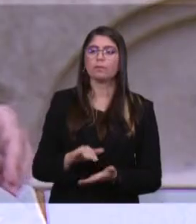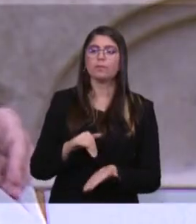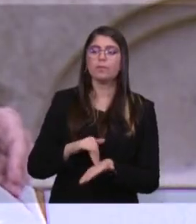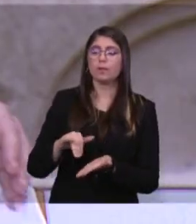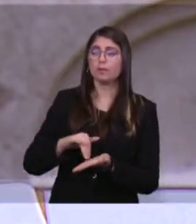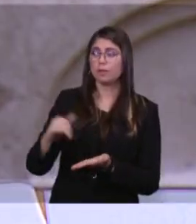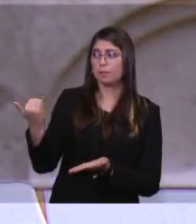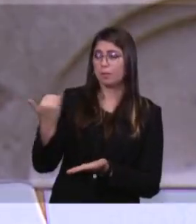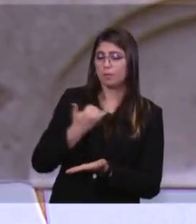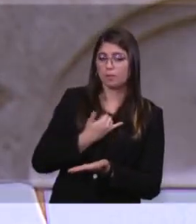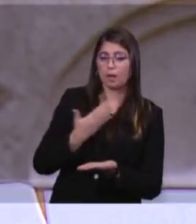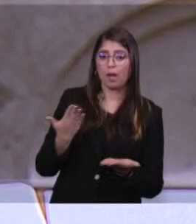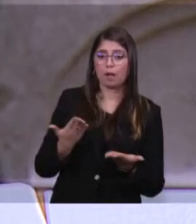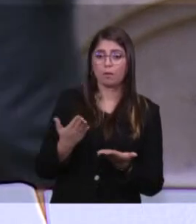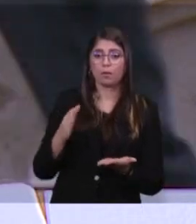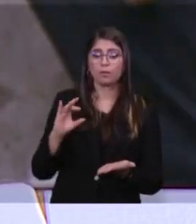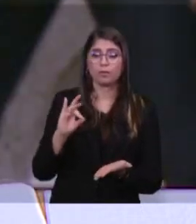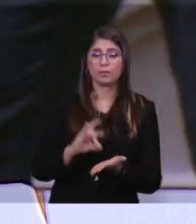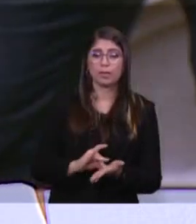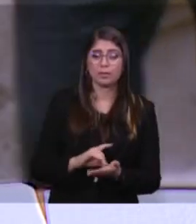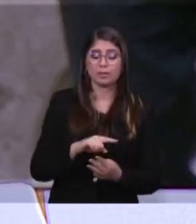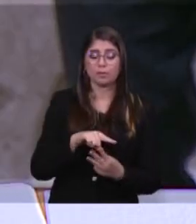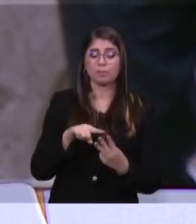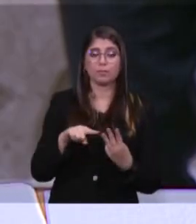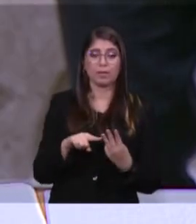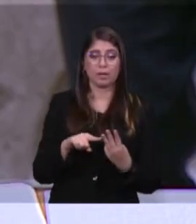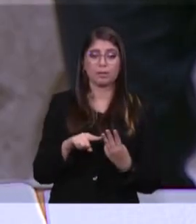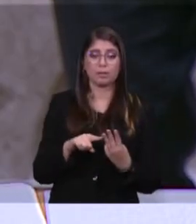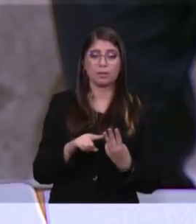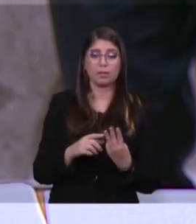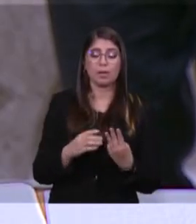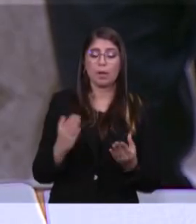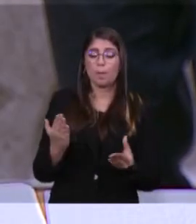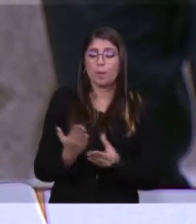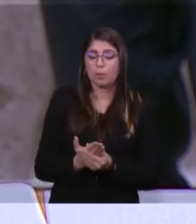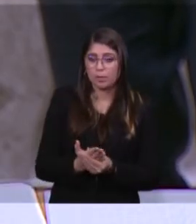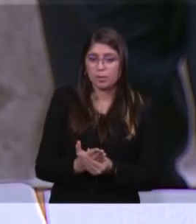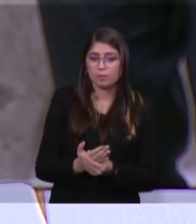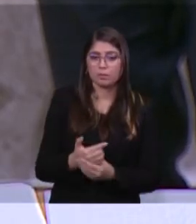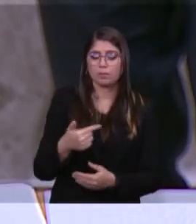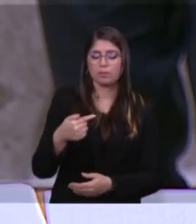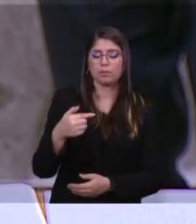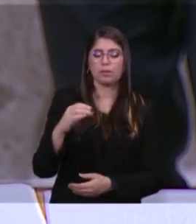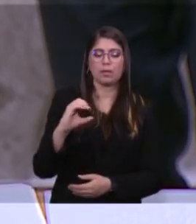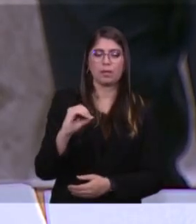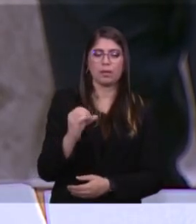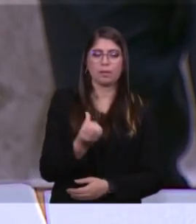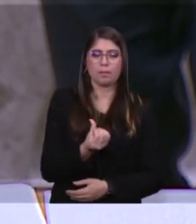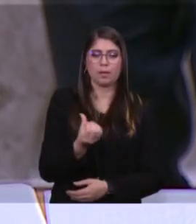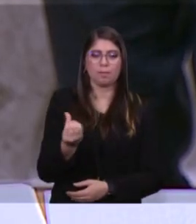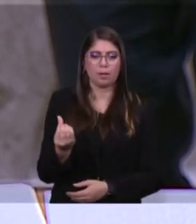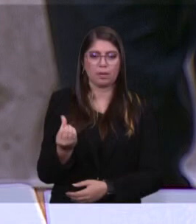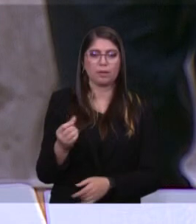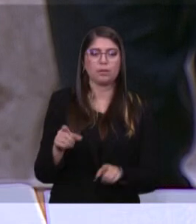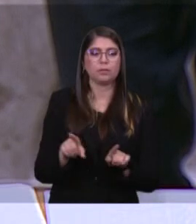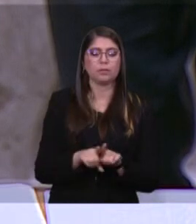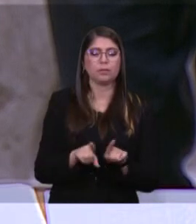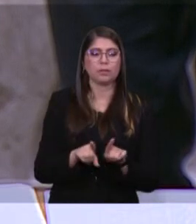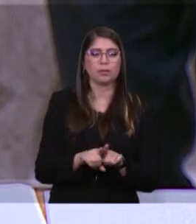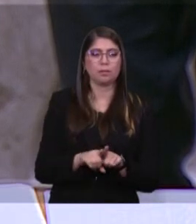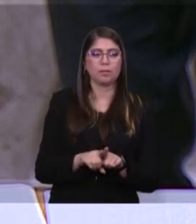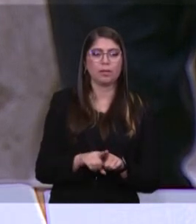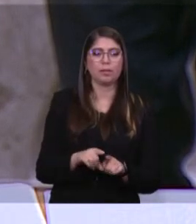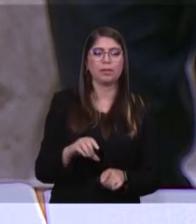secretária me alerta que estamos, na verdade, julgando três ações com o mesmo objeto. Então, apregou 70-66 e também as ações